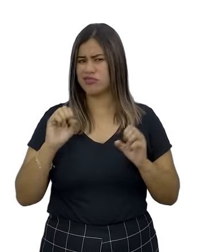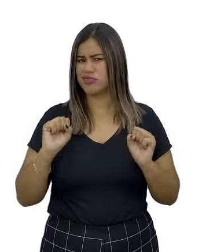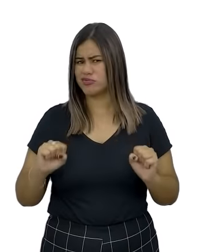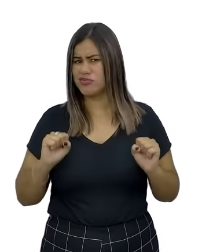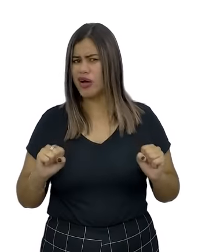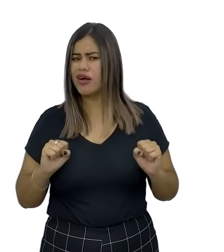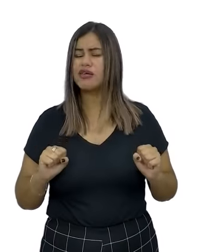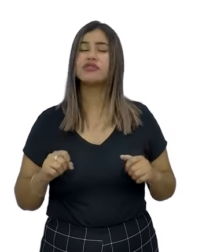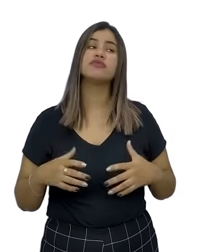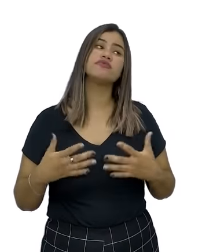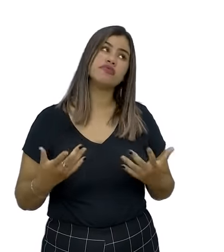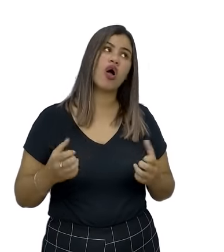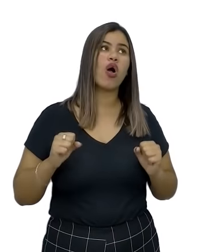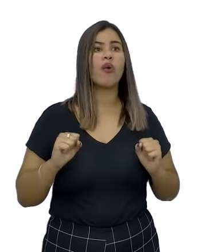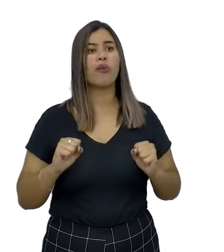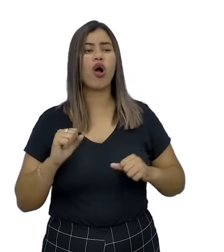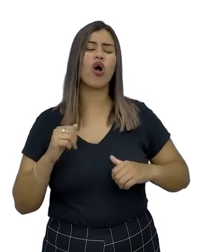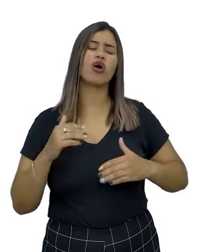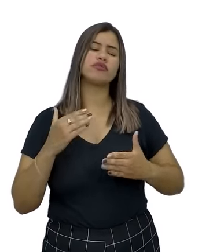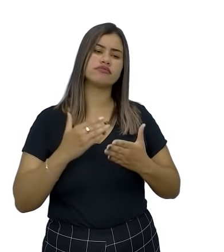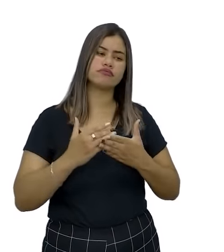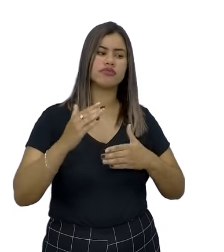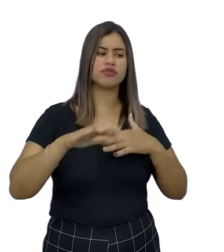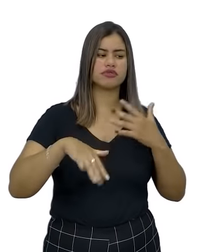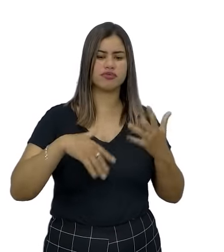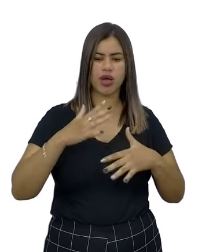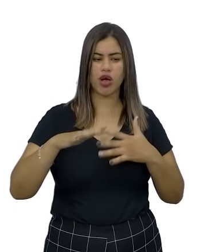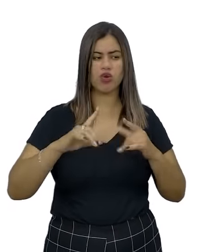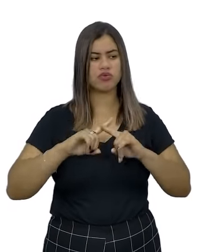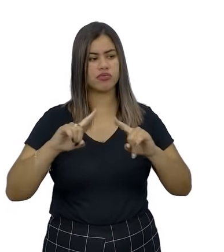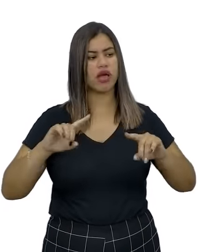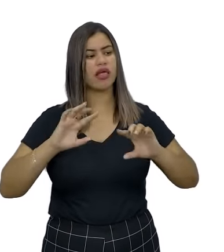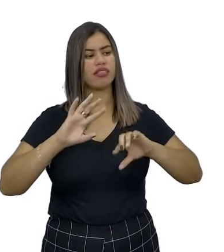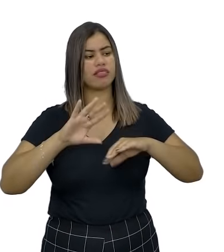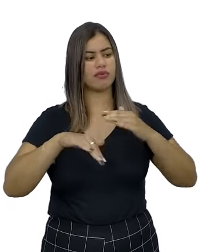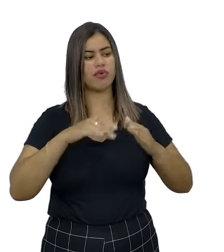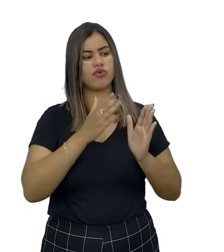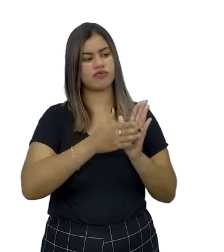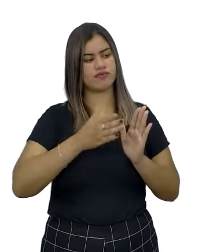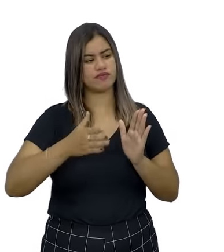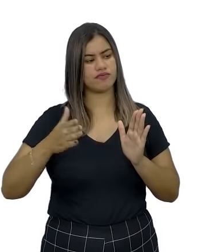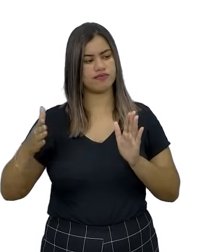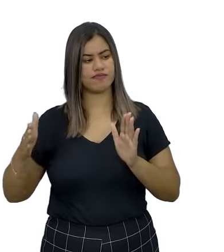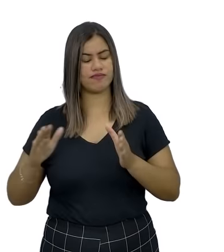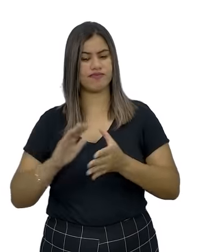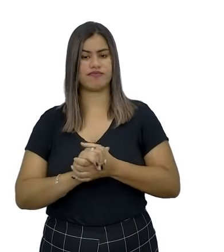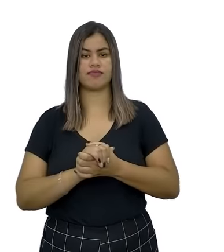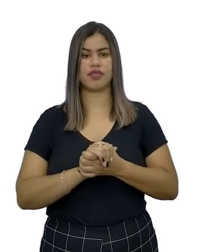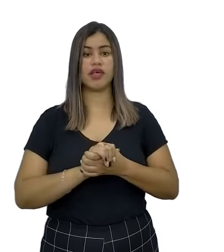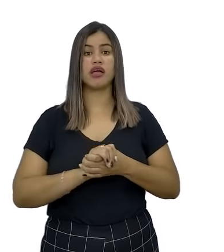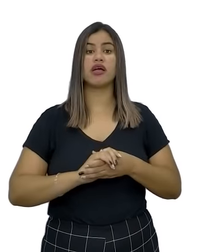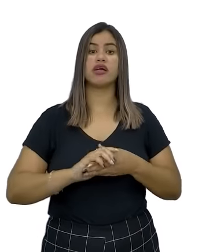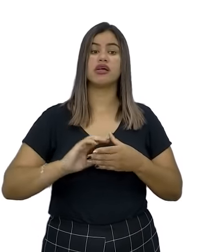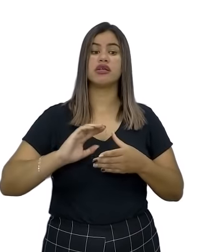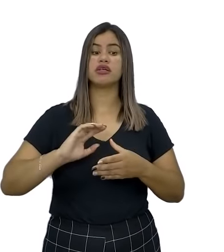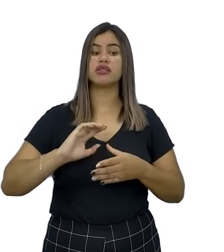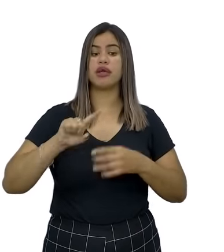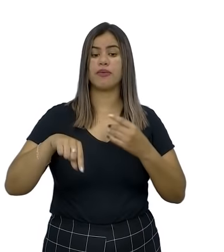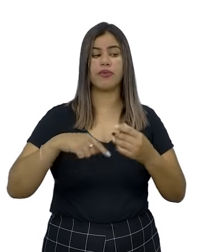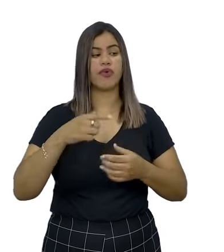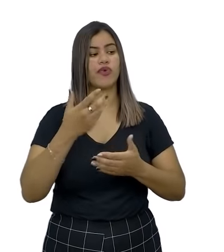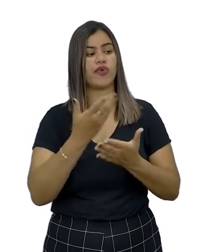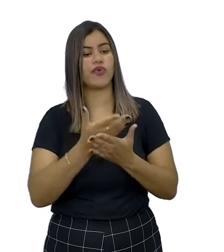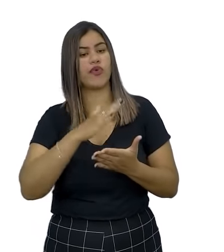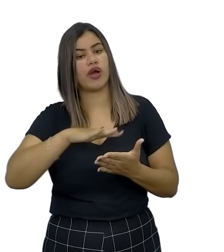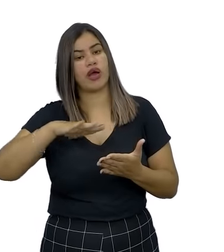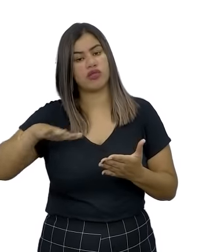ser que até a princípio fique um pouco, mas eu vou organizando, né? Isso é bacana. Depois os próprios estudantes eles vão se acostumando,